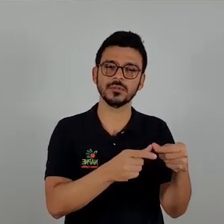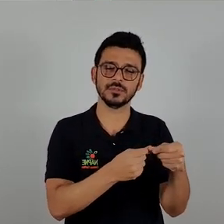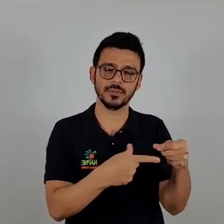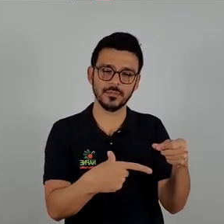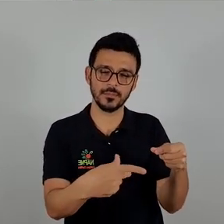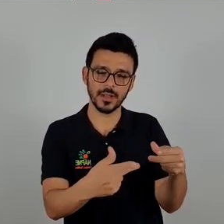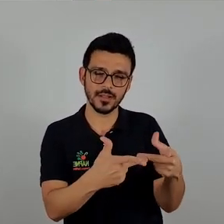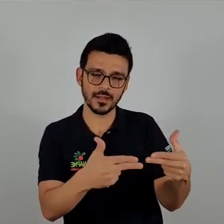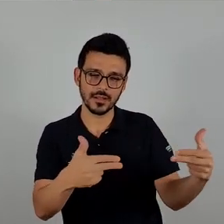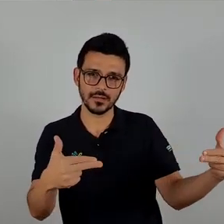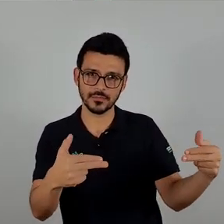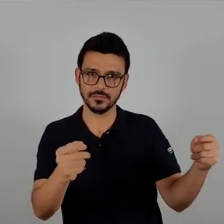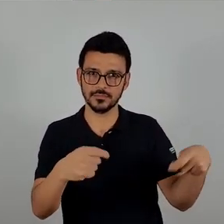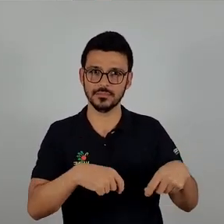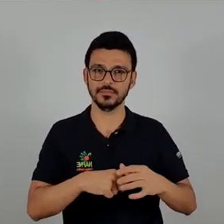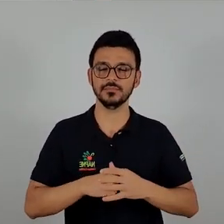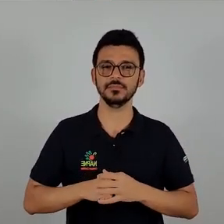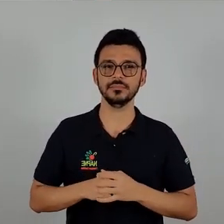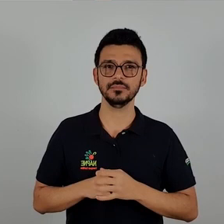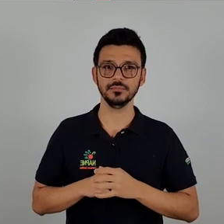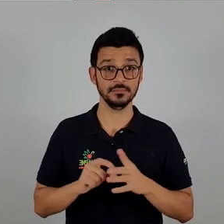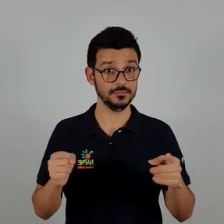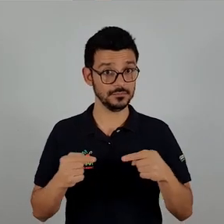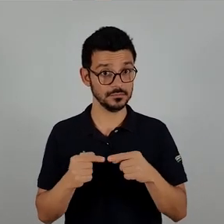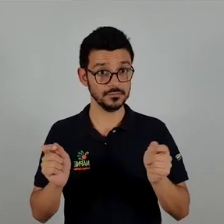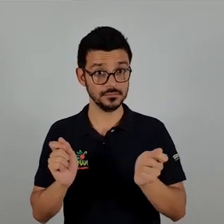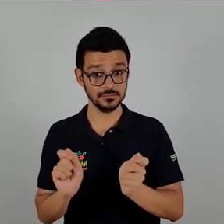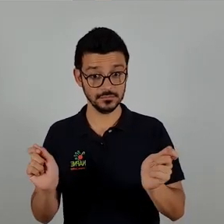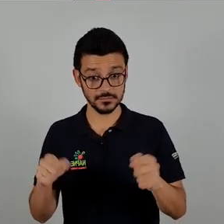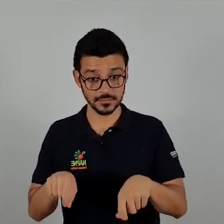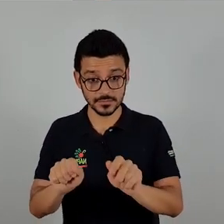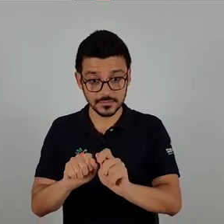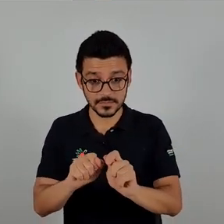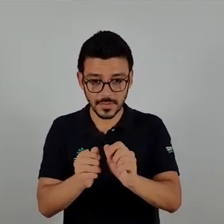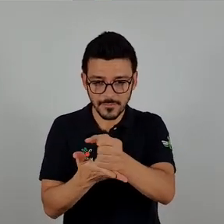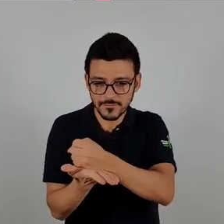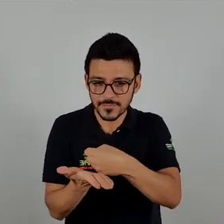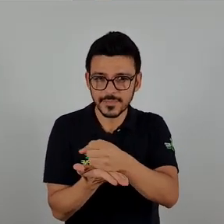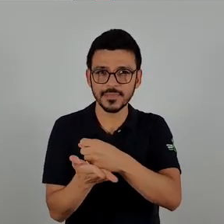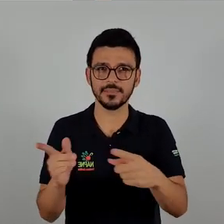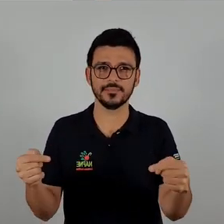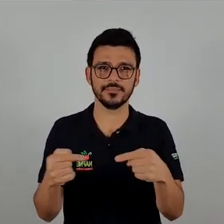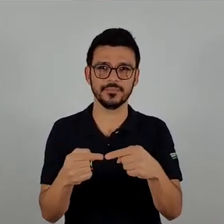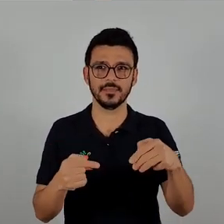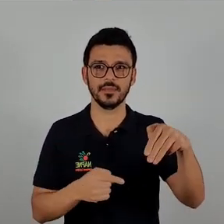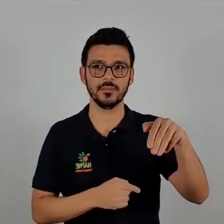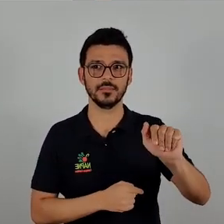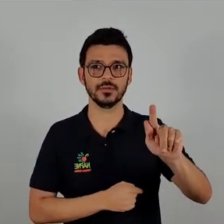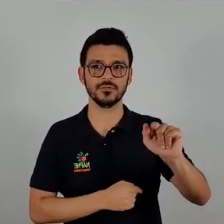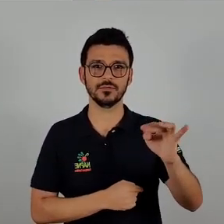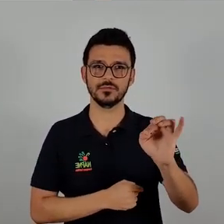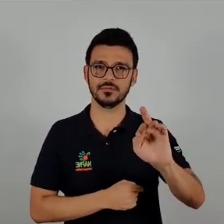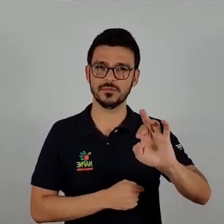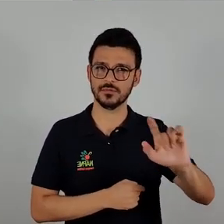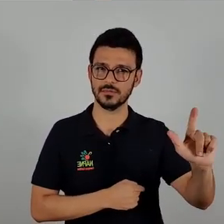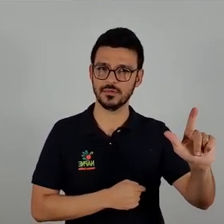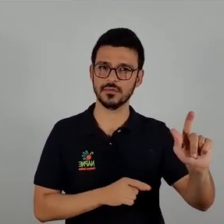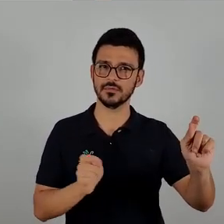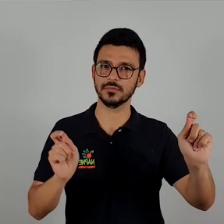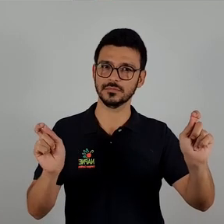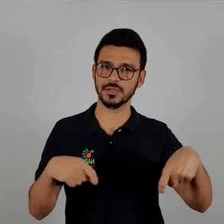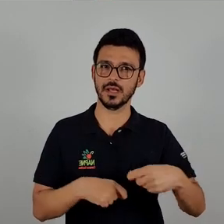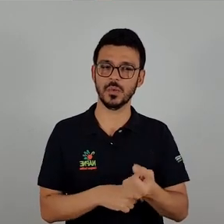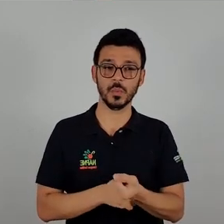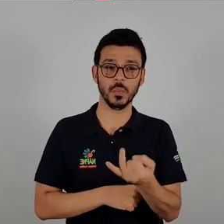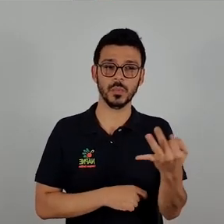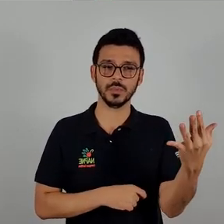acerto, então já se tem um nome e com isso ela tem essa estrutura fácil, né, de você montá-la. Difícil,